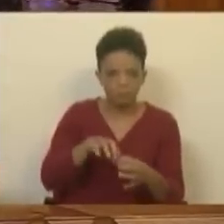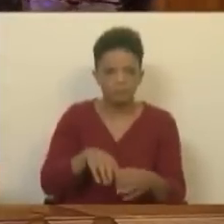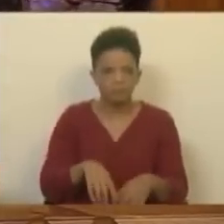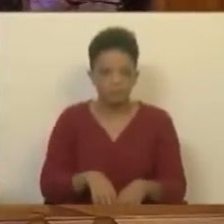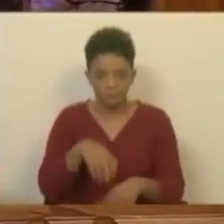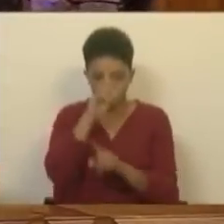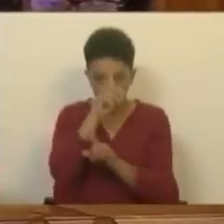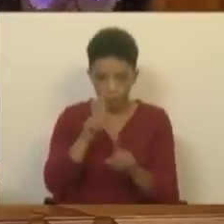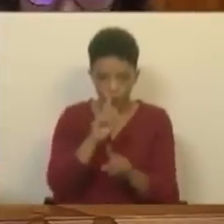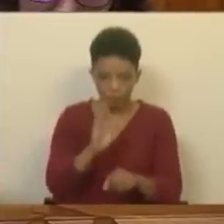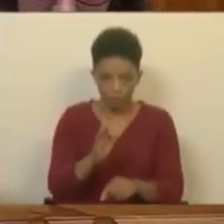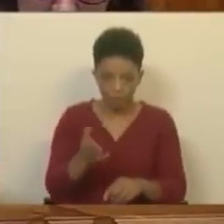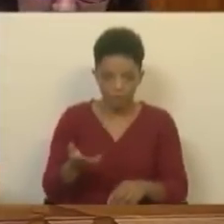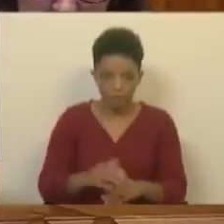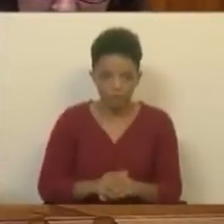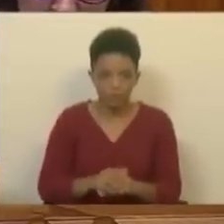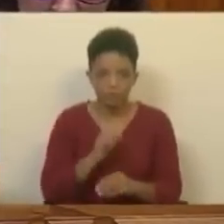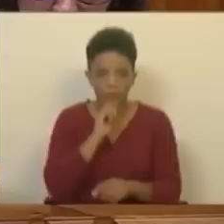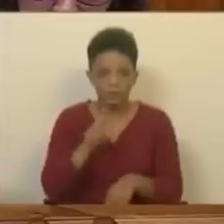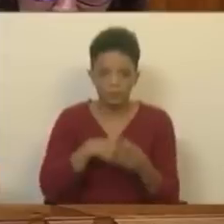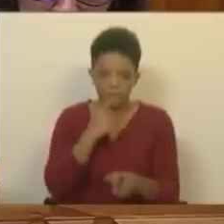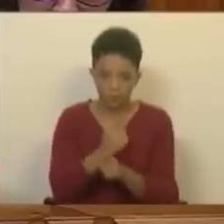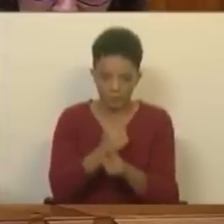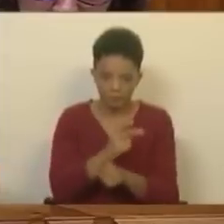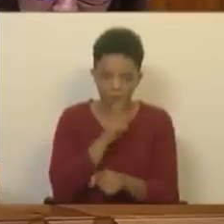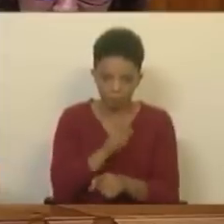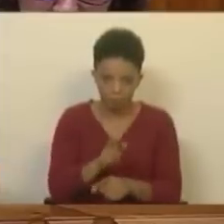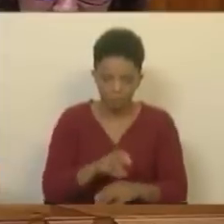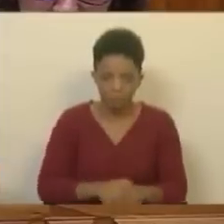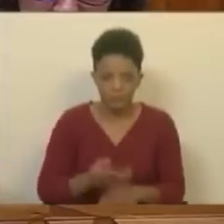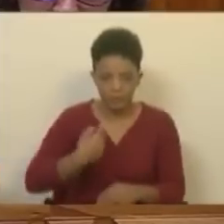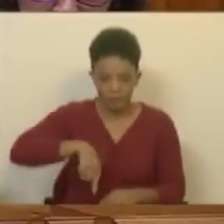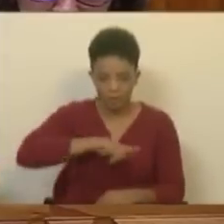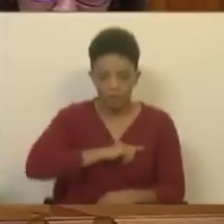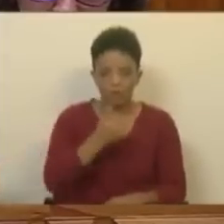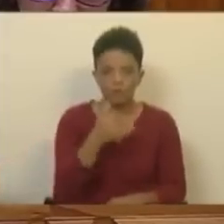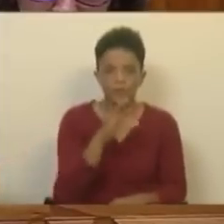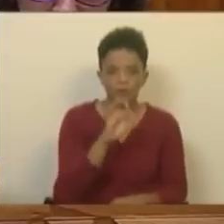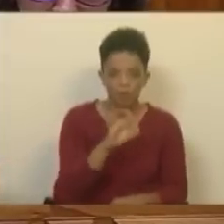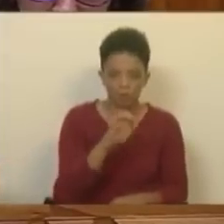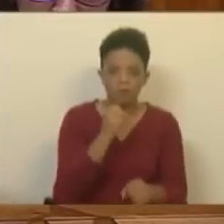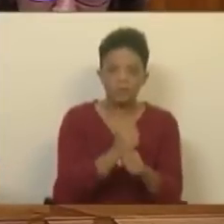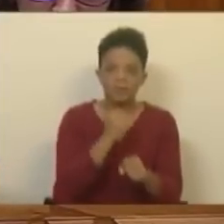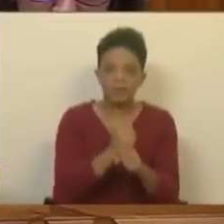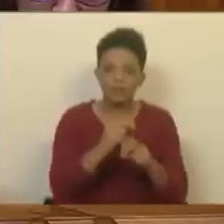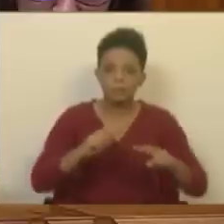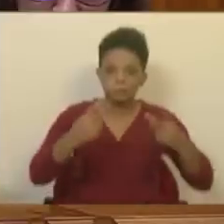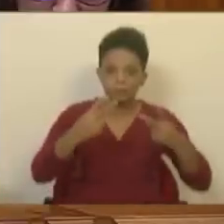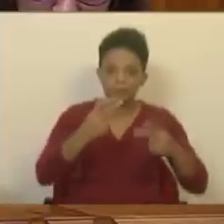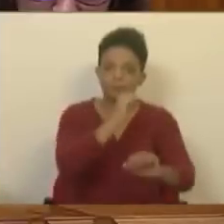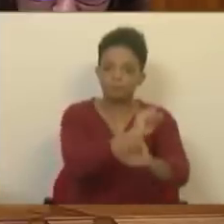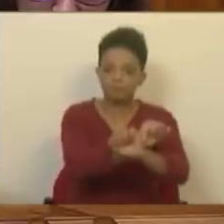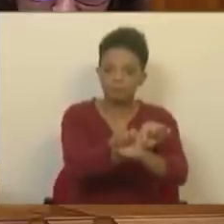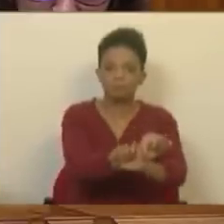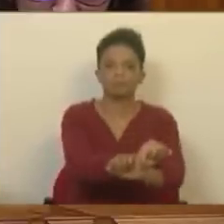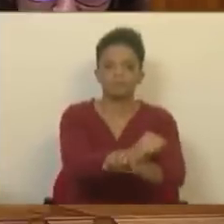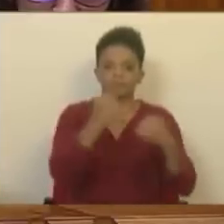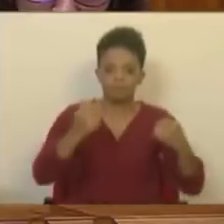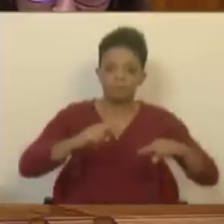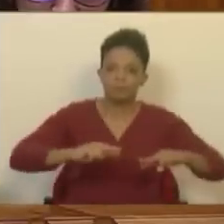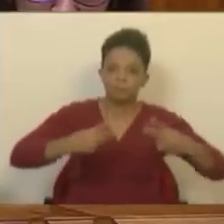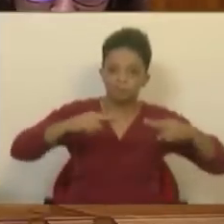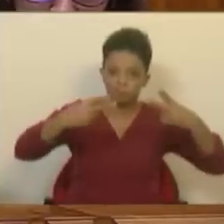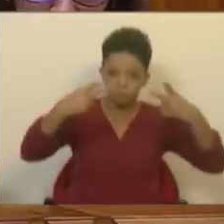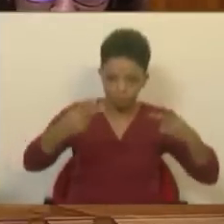aos nossos docentes mas posso insistir nós em 2018 descongelados a carreira as carreiras têm-se mantidos congeladas